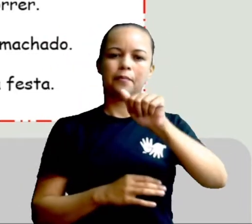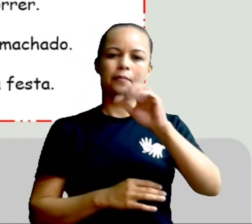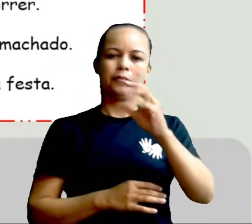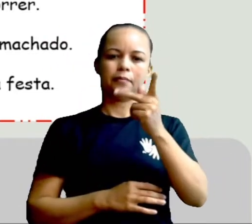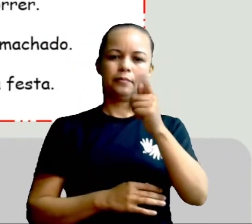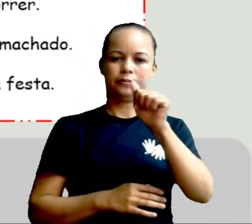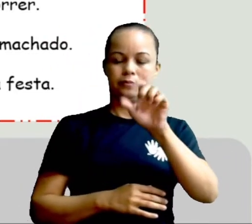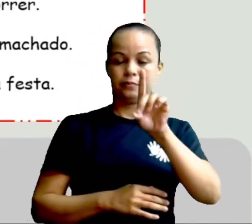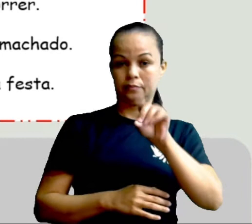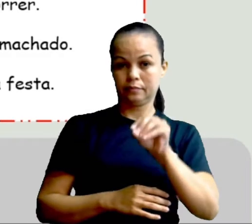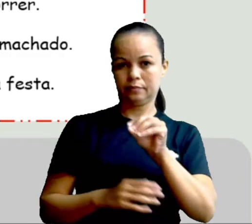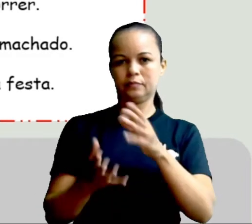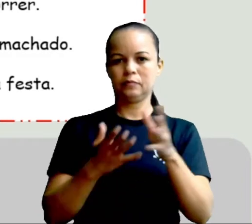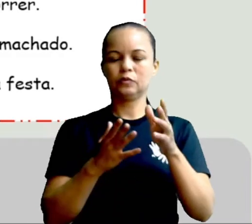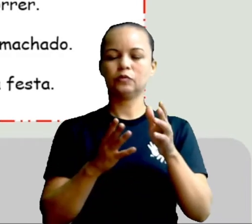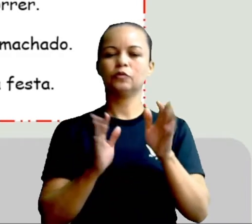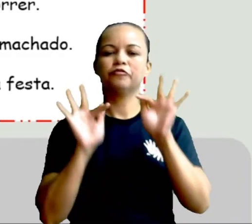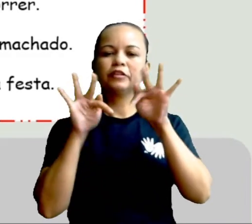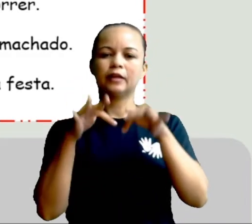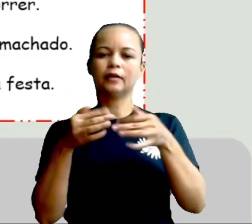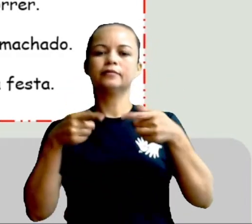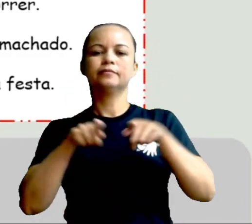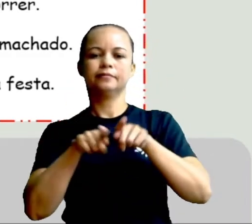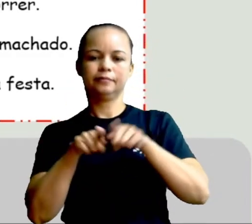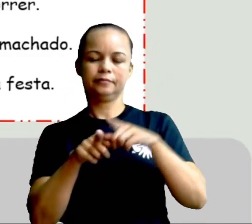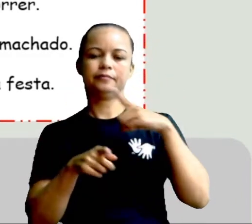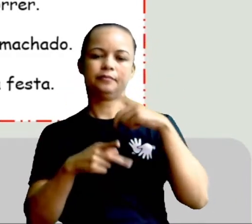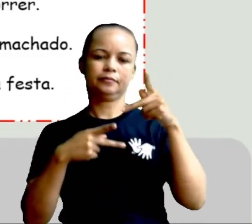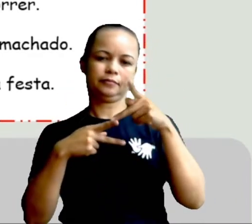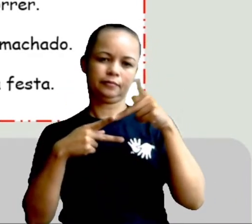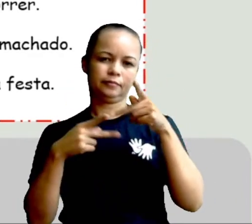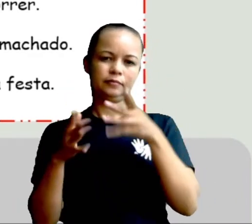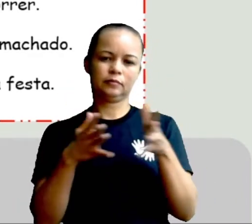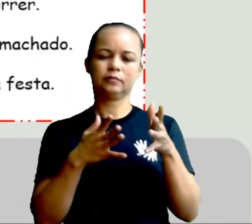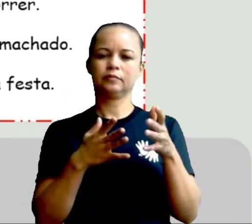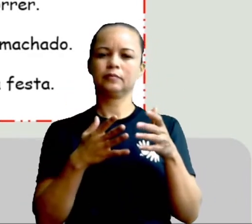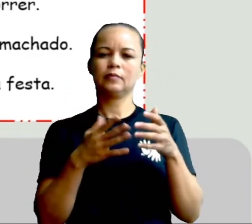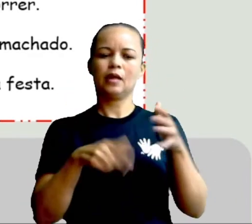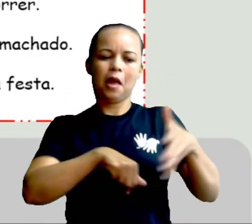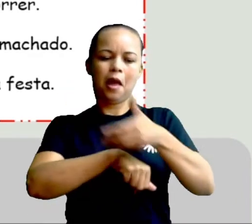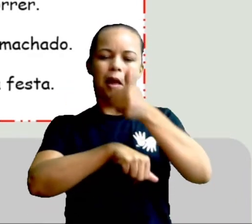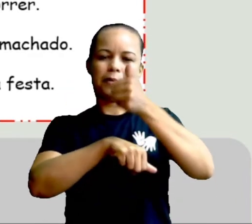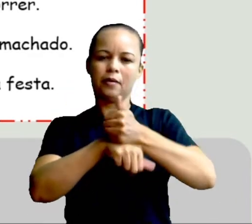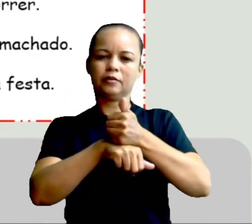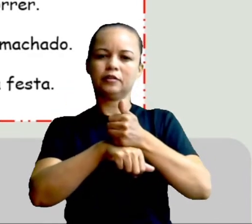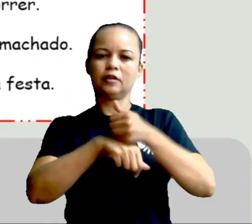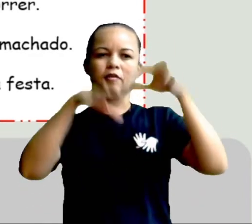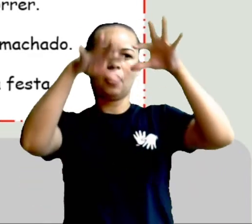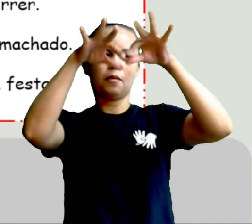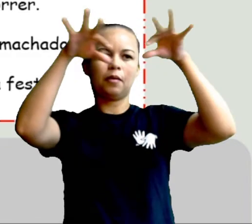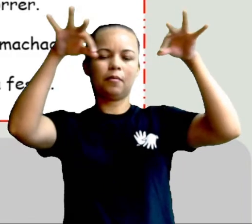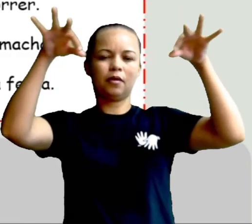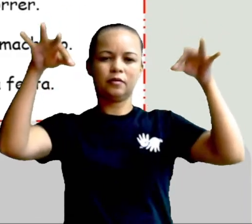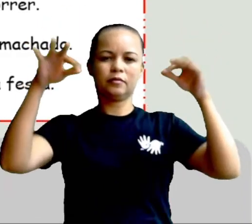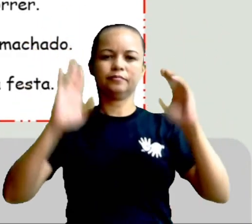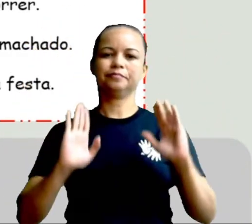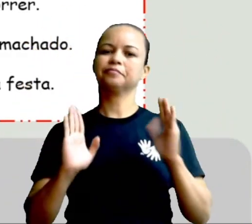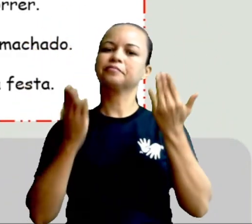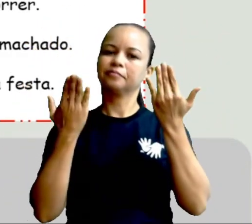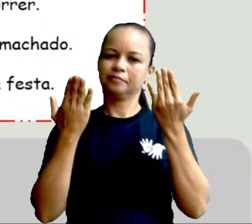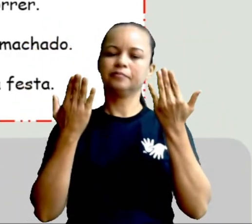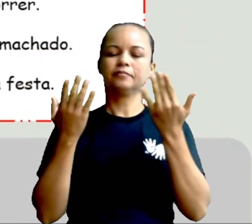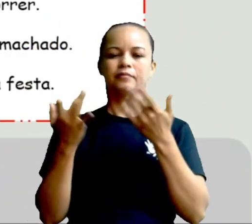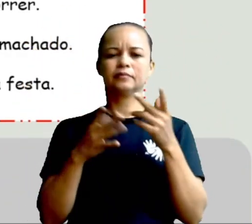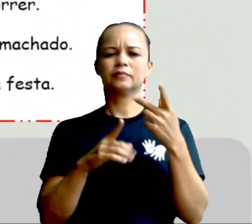árvore. De finalidade também temos, preposição de finalidade. A praça foi enfeitada para a festa. Ou